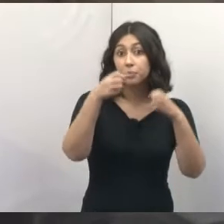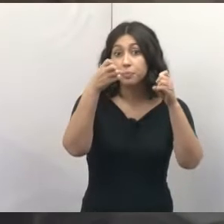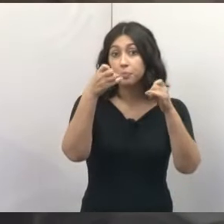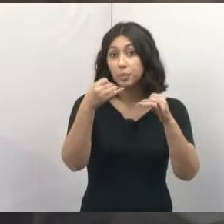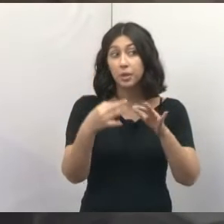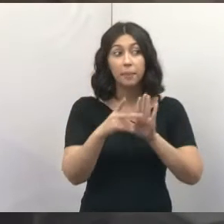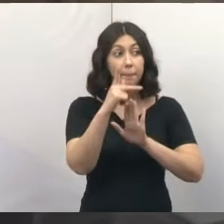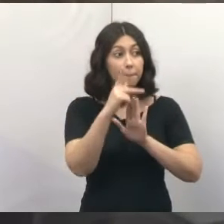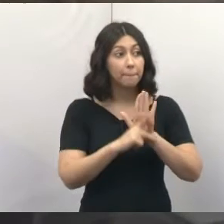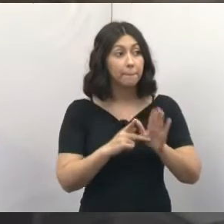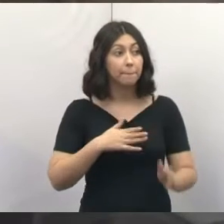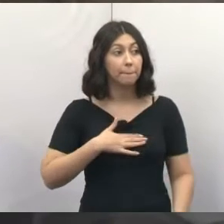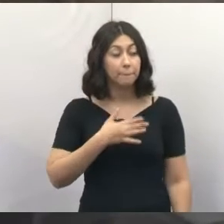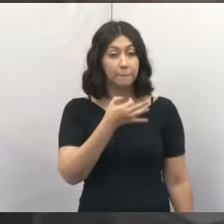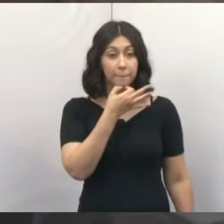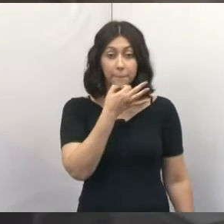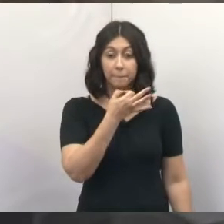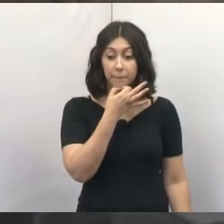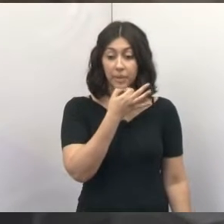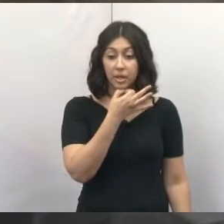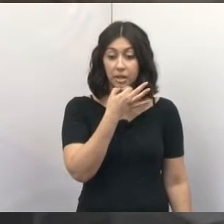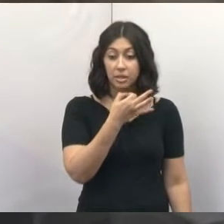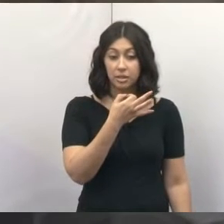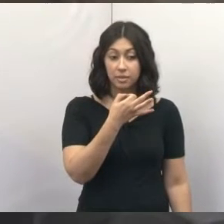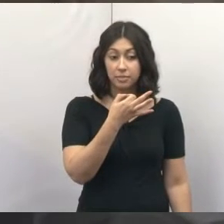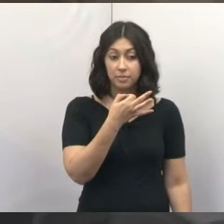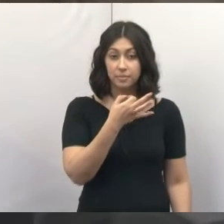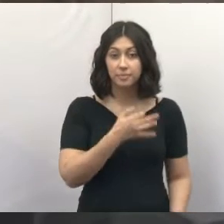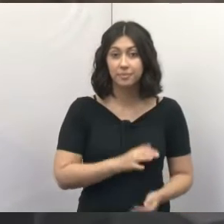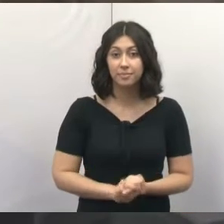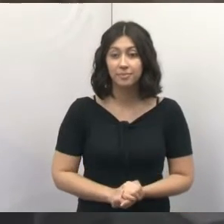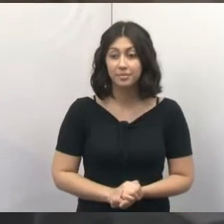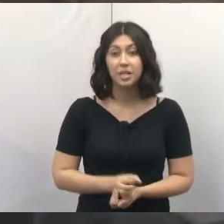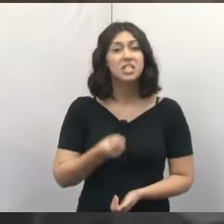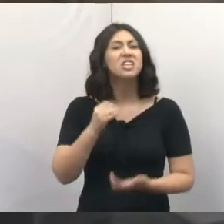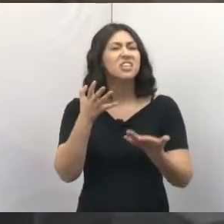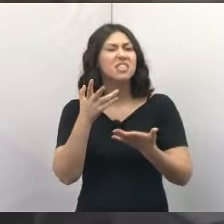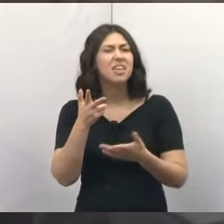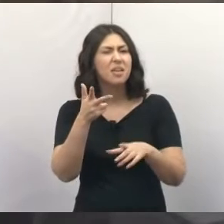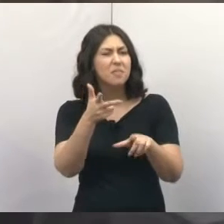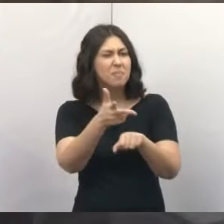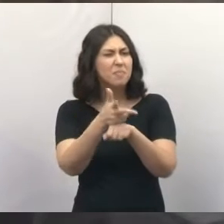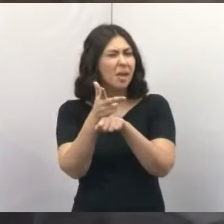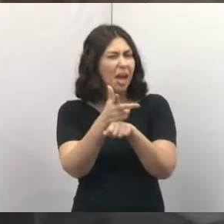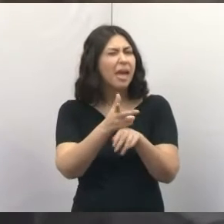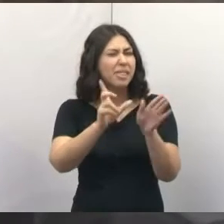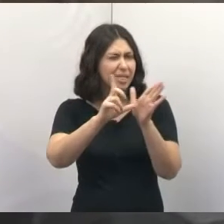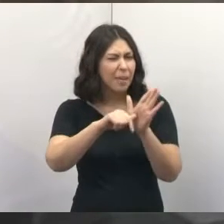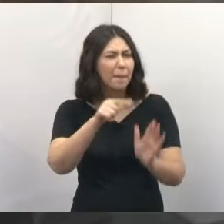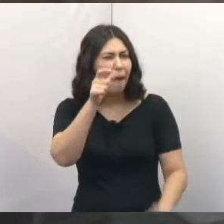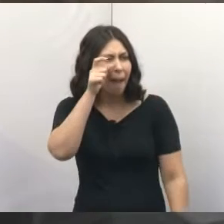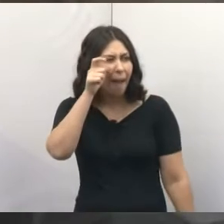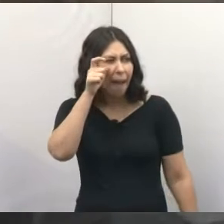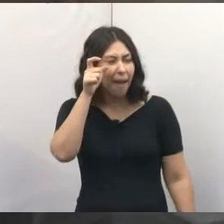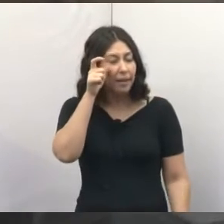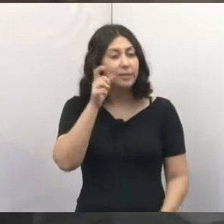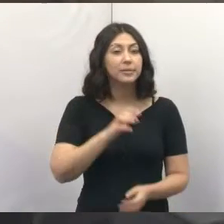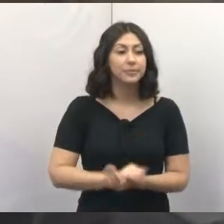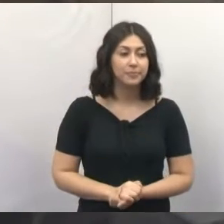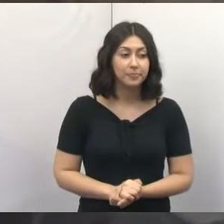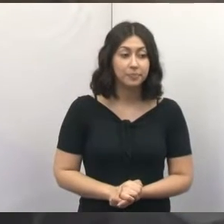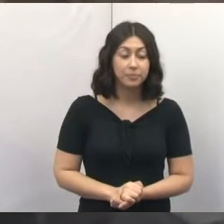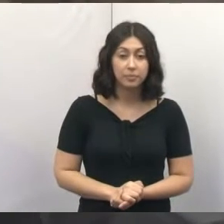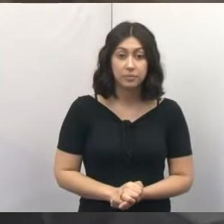projeto, falei minha visão. Não sei, se quiser puxar depois na câmera e puxa, vê depois em casa.